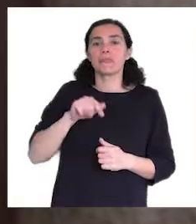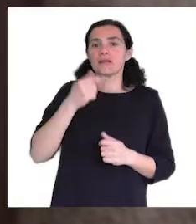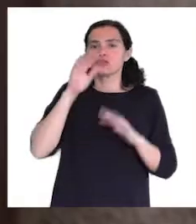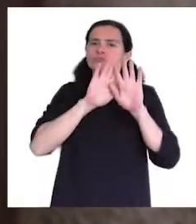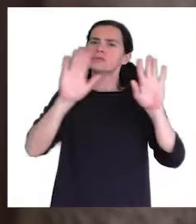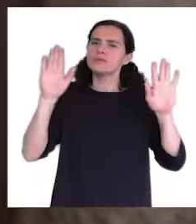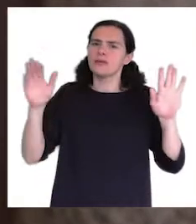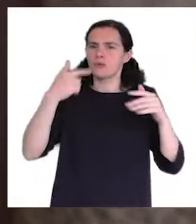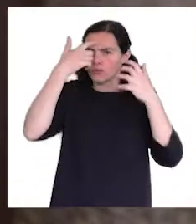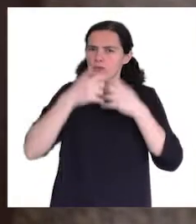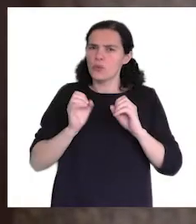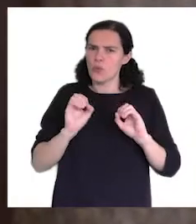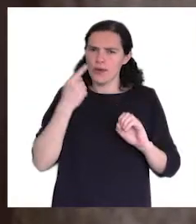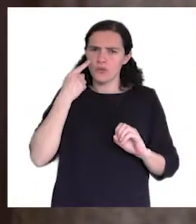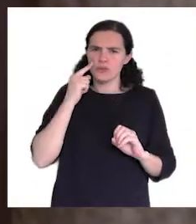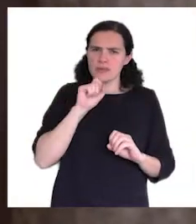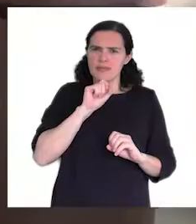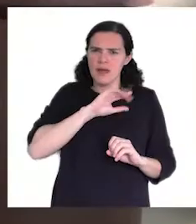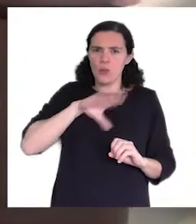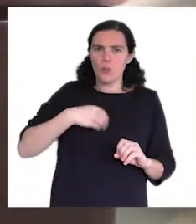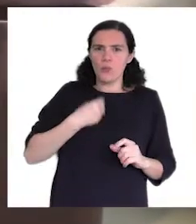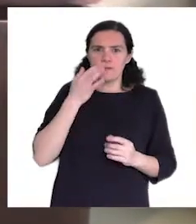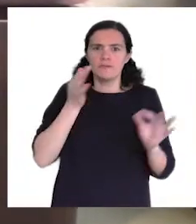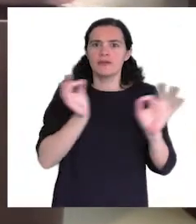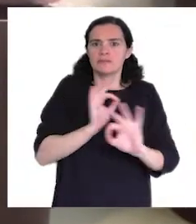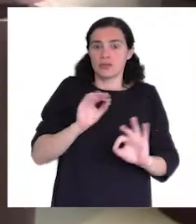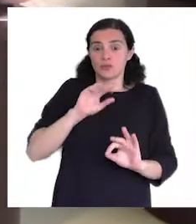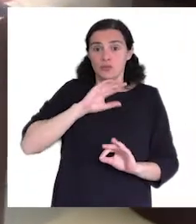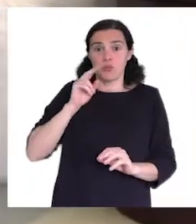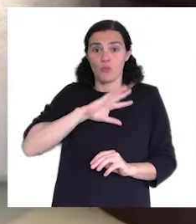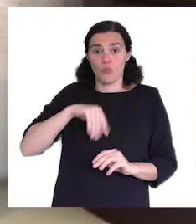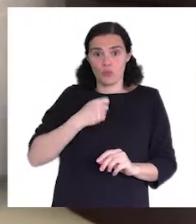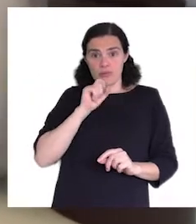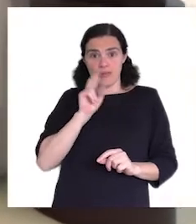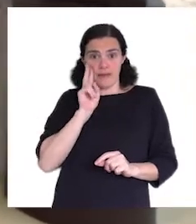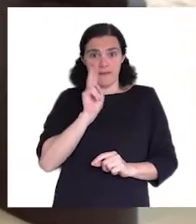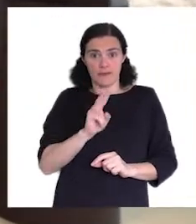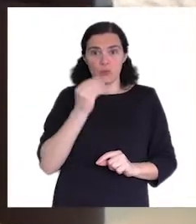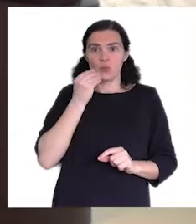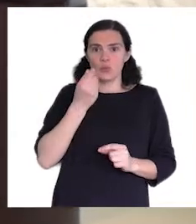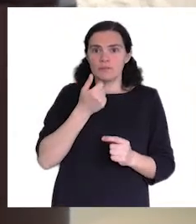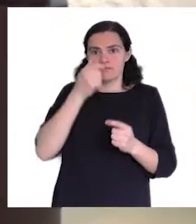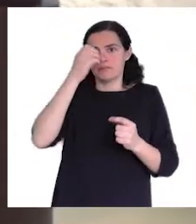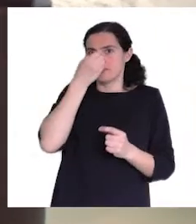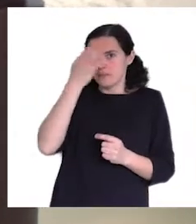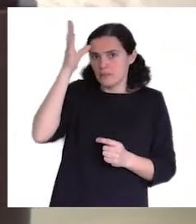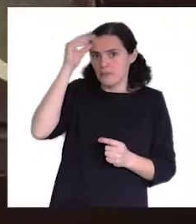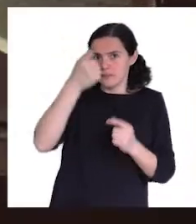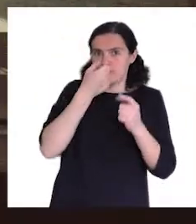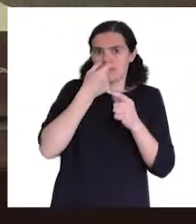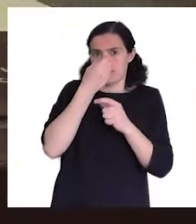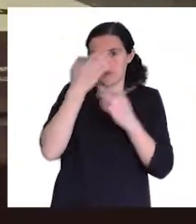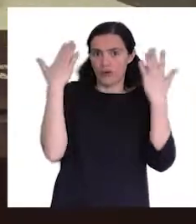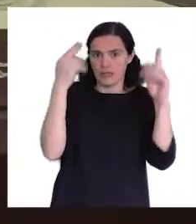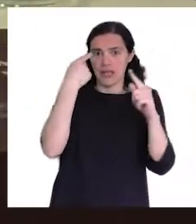exposição vem, sem dúvida, dar-nos a conhecer um mundo fantástico, que é aquele que os nossos olhos conseguem ver através de todas as espécies que existem numa floresta e